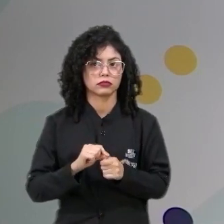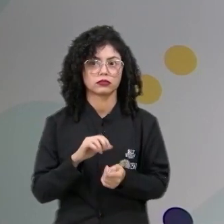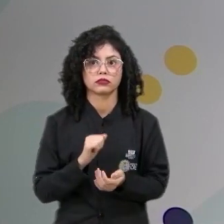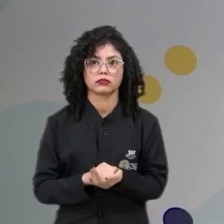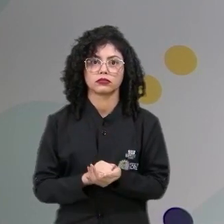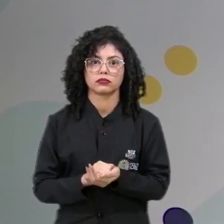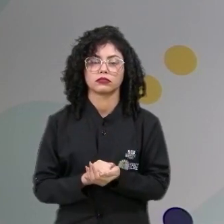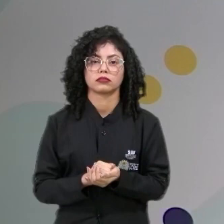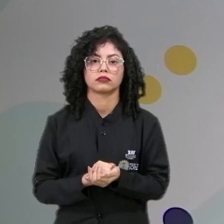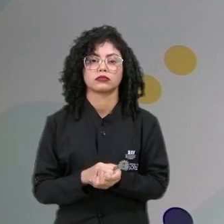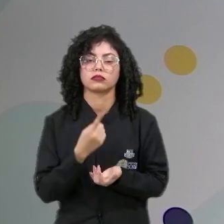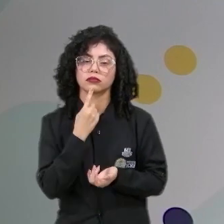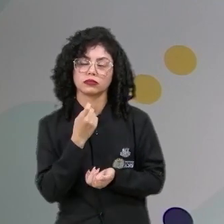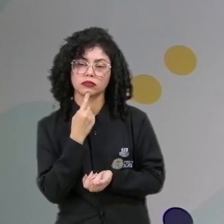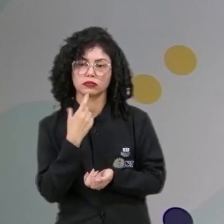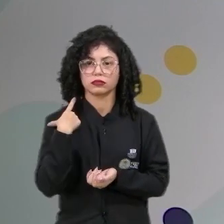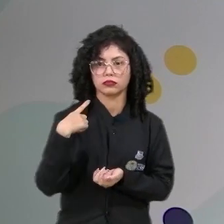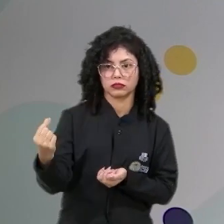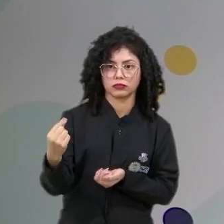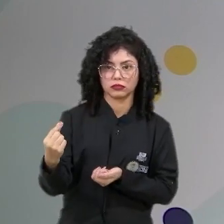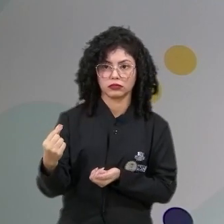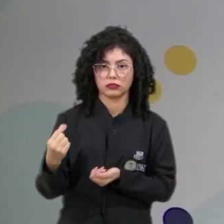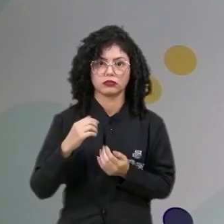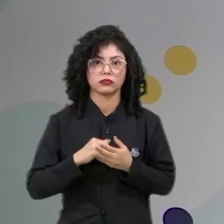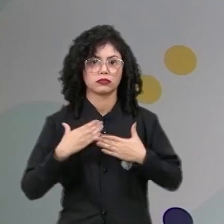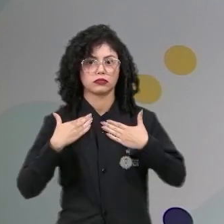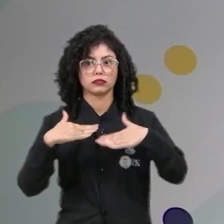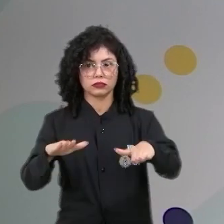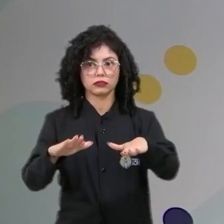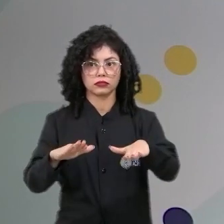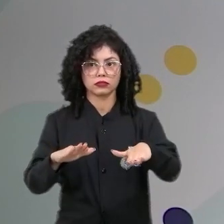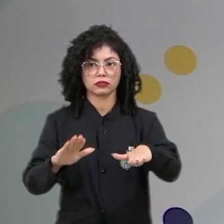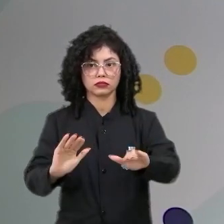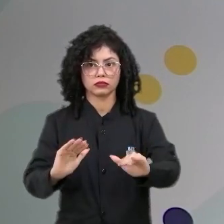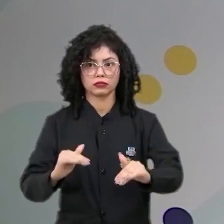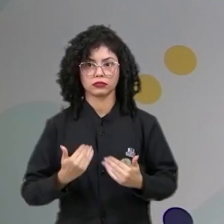esse sangue saísse desse coração